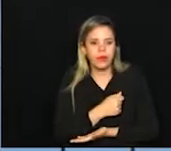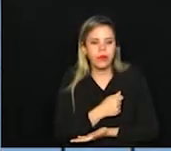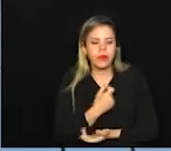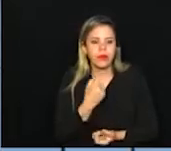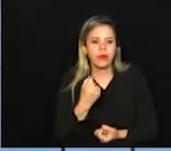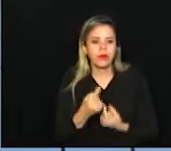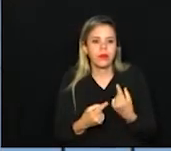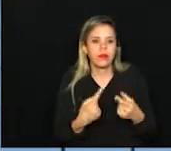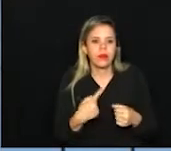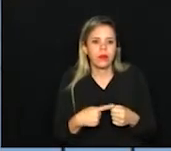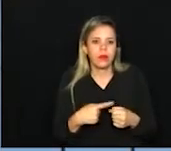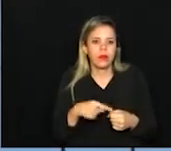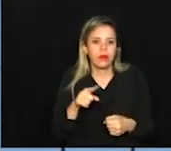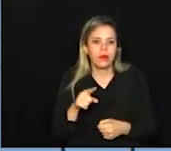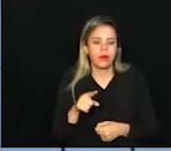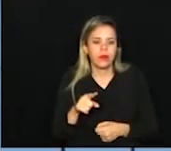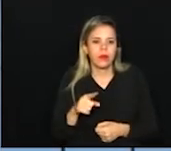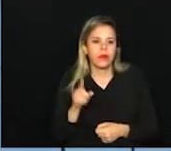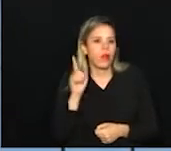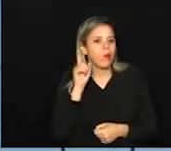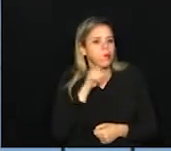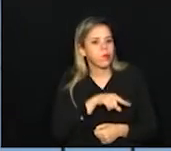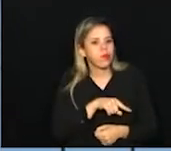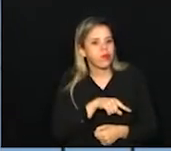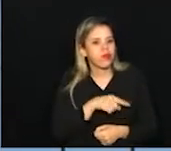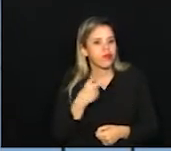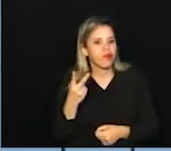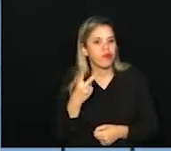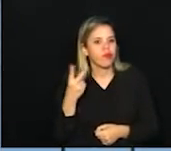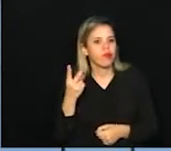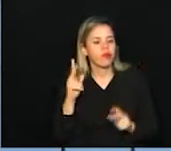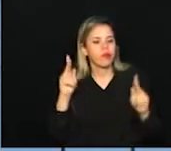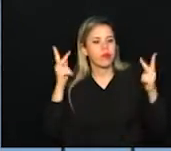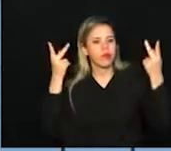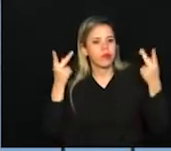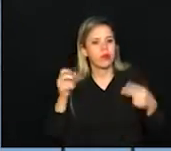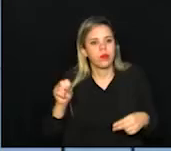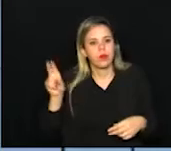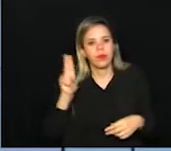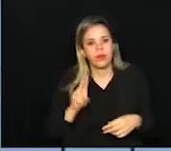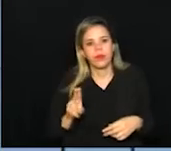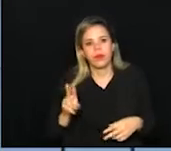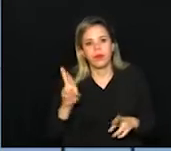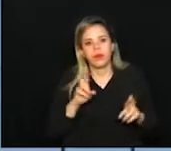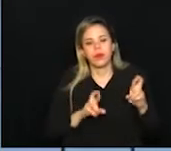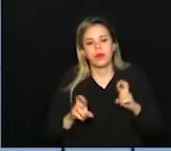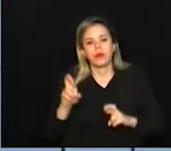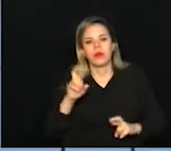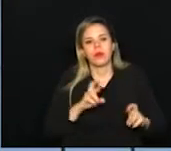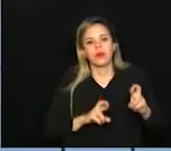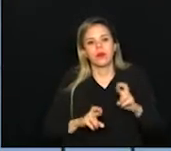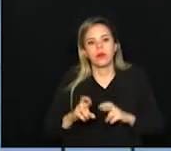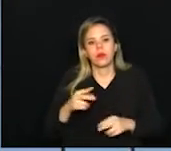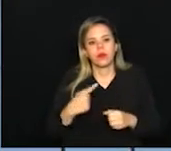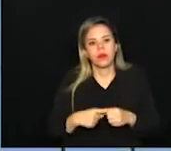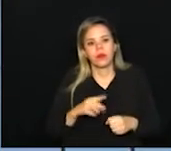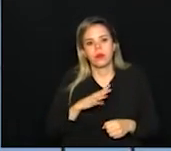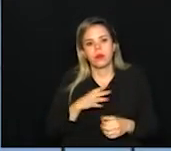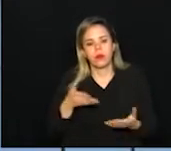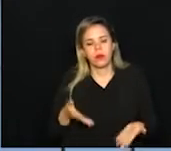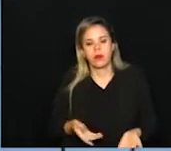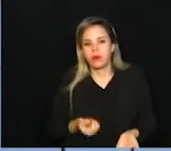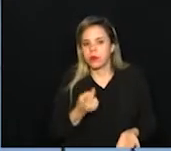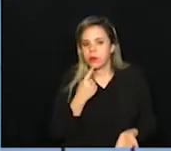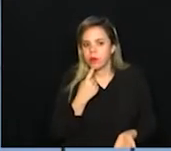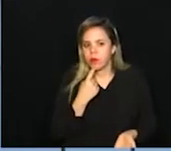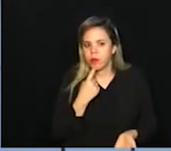Alguns municípios, você que é de Americana, Valinhos, Hortolândia, Sumaré, verifique no seu município aqui da região de